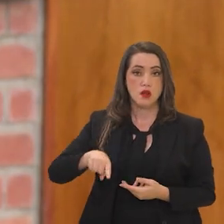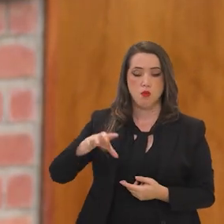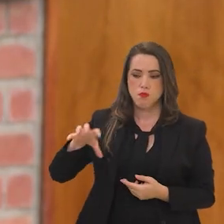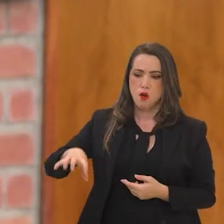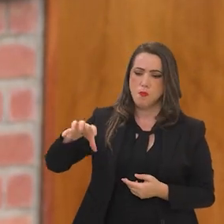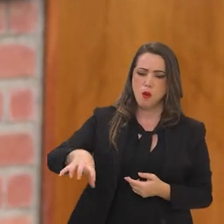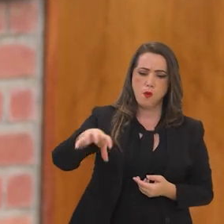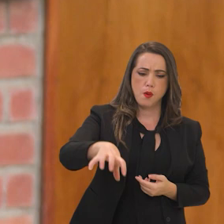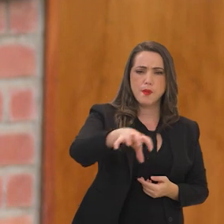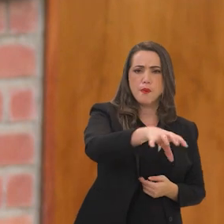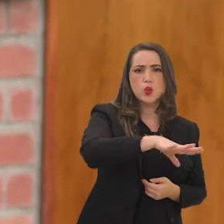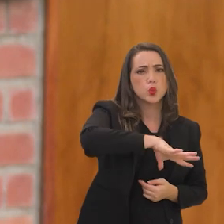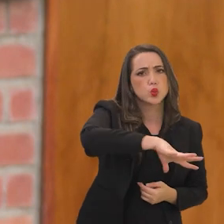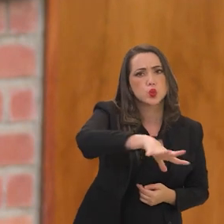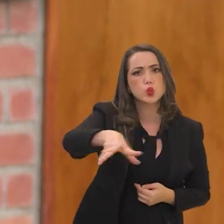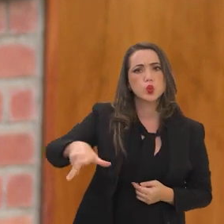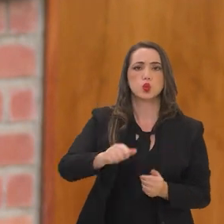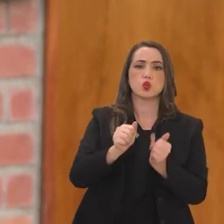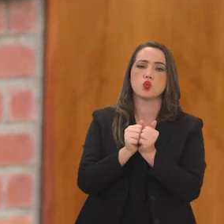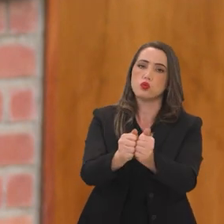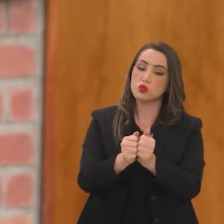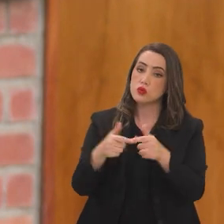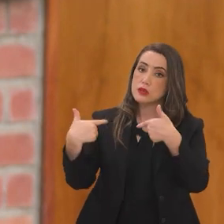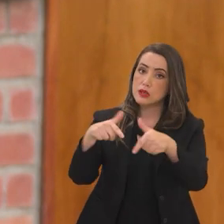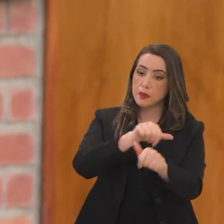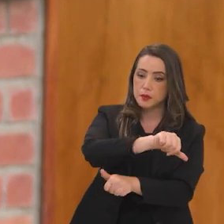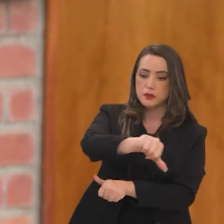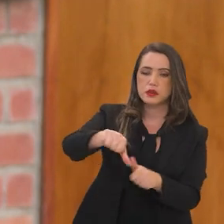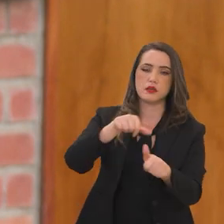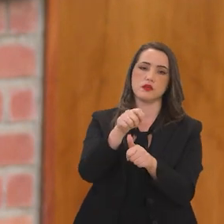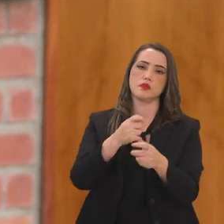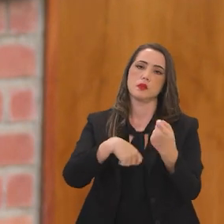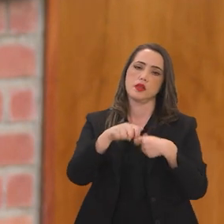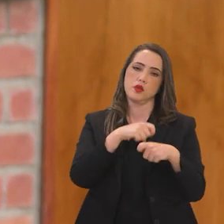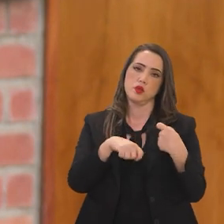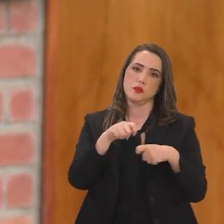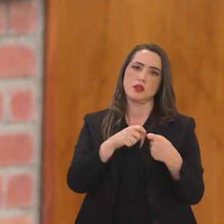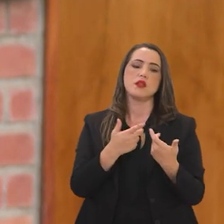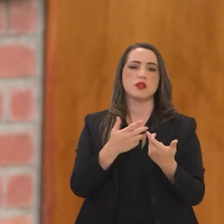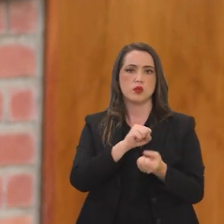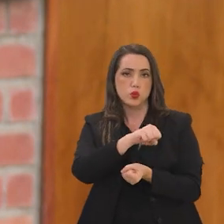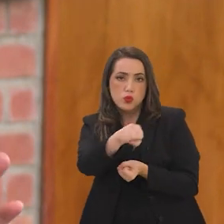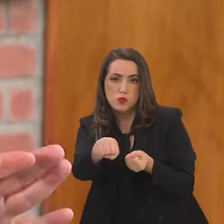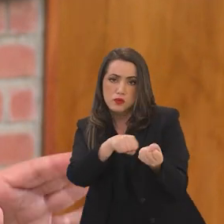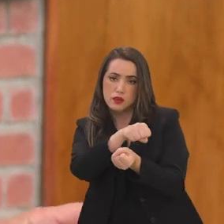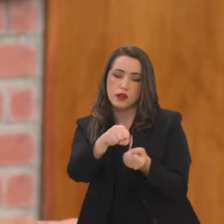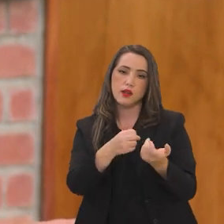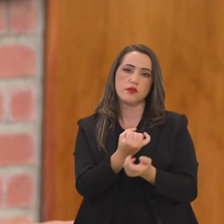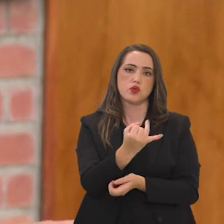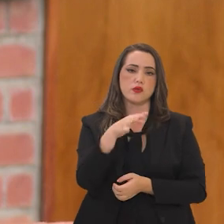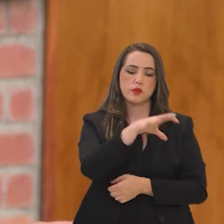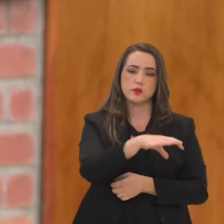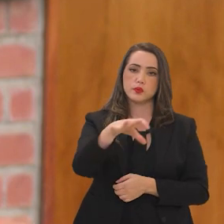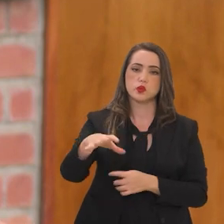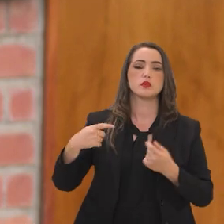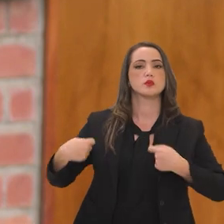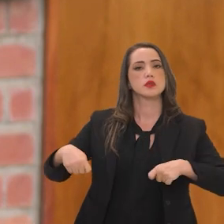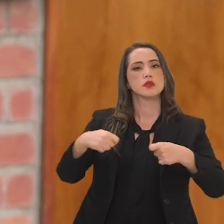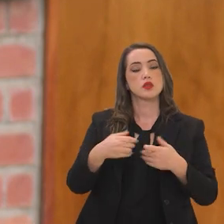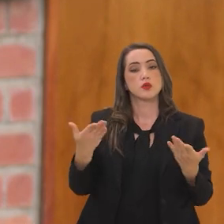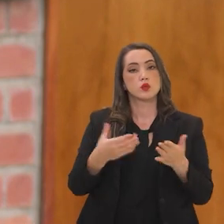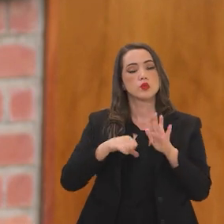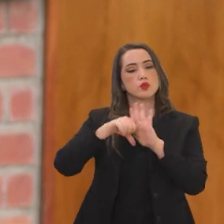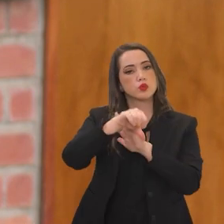Então você tem aí um enorme potencial de transformar essa economia de Baixo Carbono através da atuação indiferente de setores